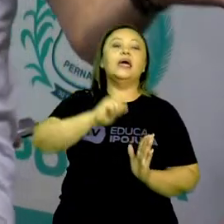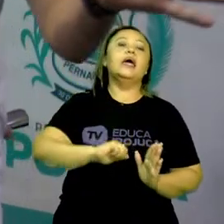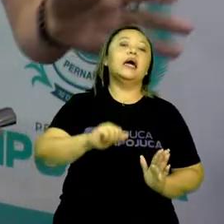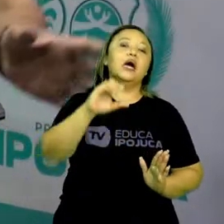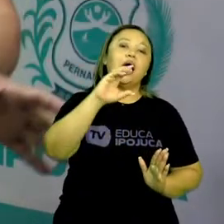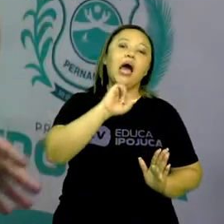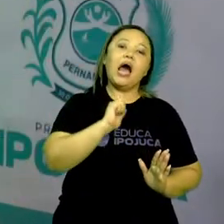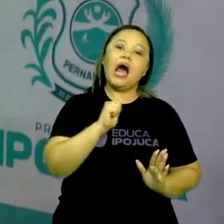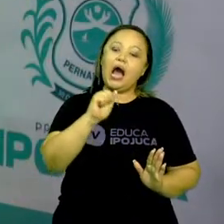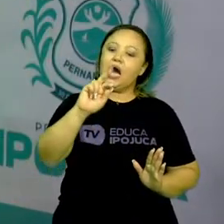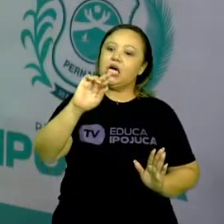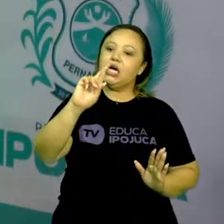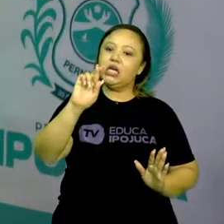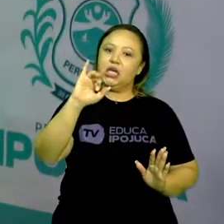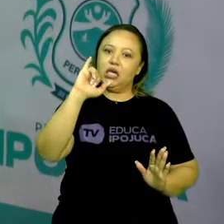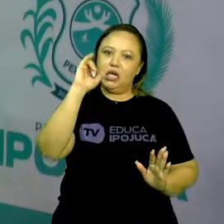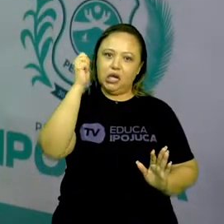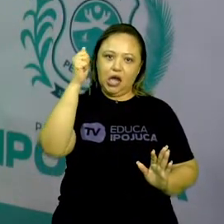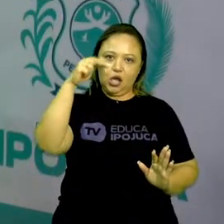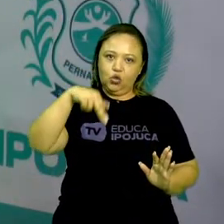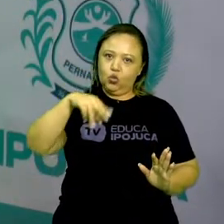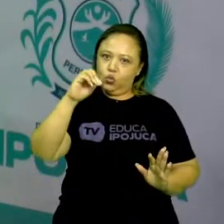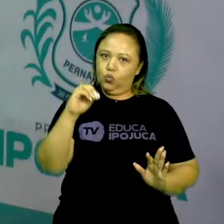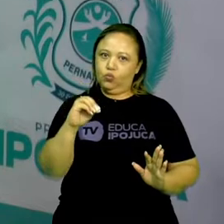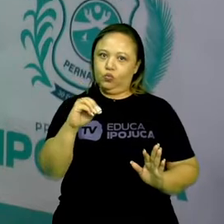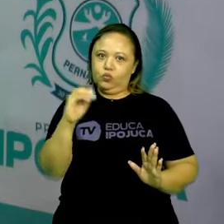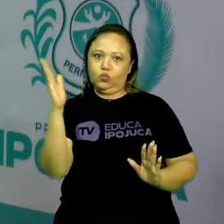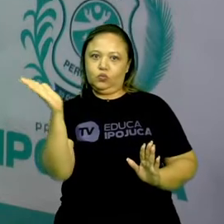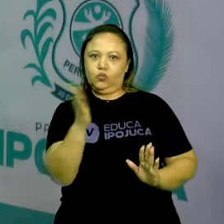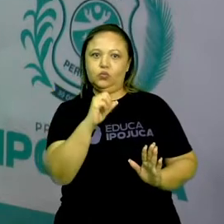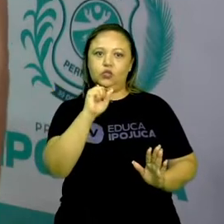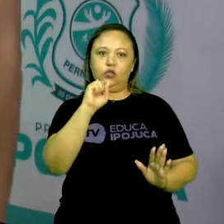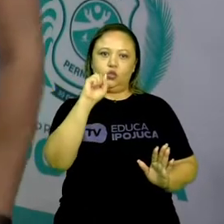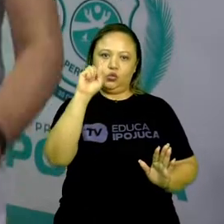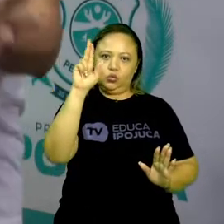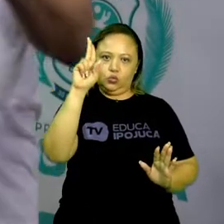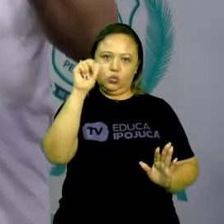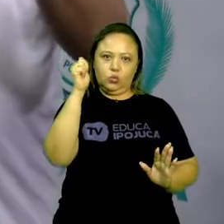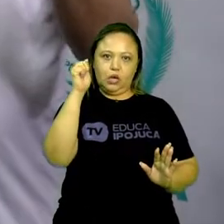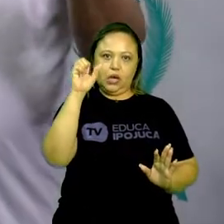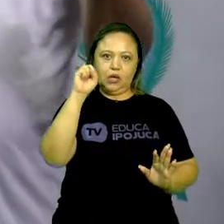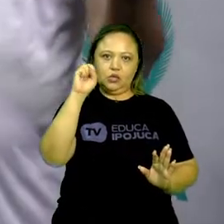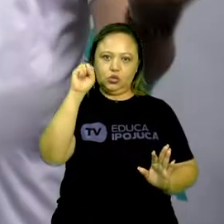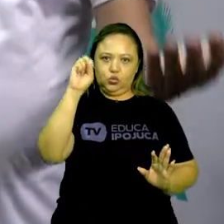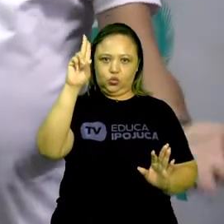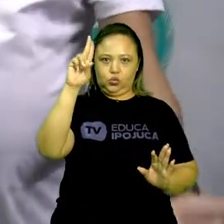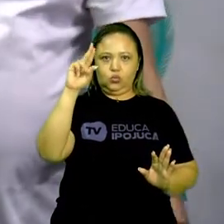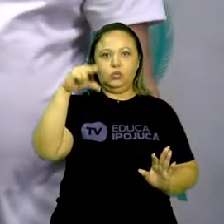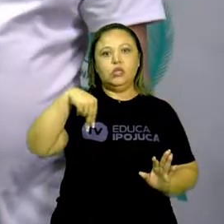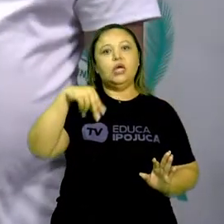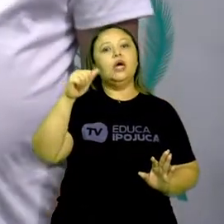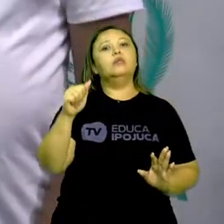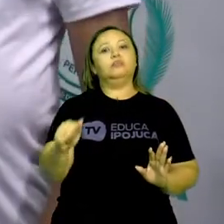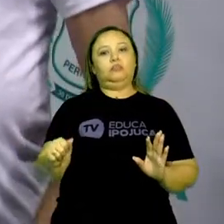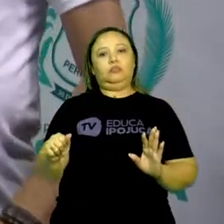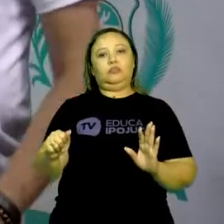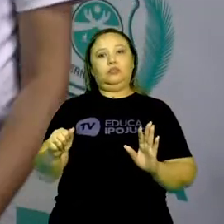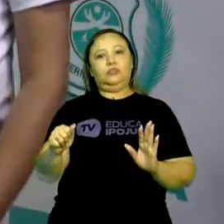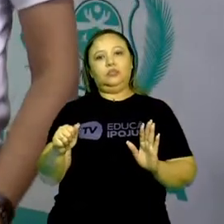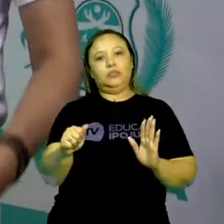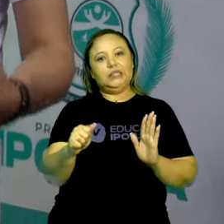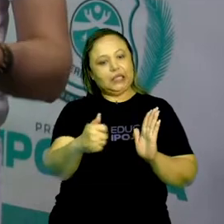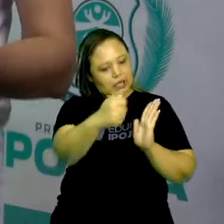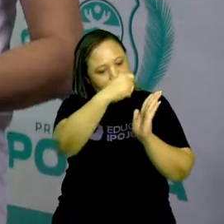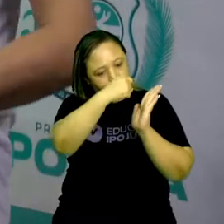mas viveu em Pernambuco desde criança, enfim. Foi secretário de Cultura do Estado, né, e